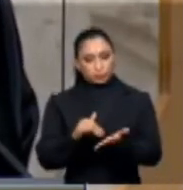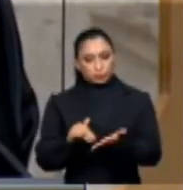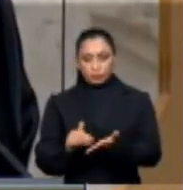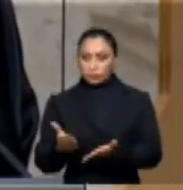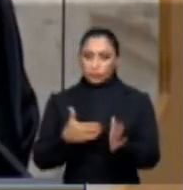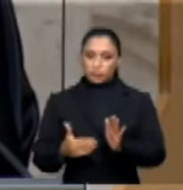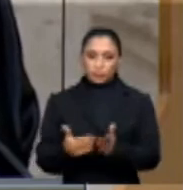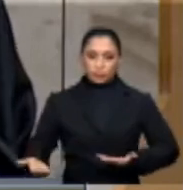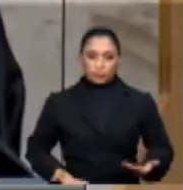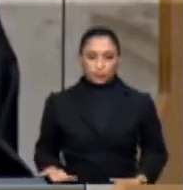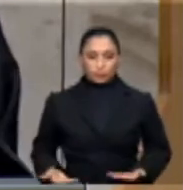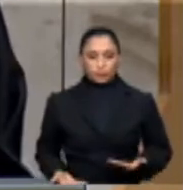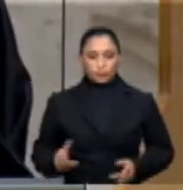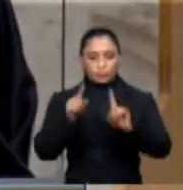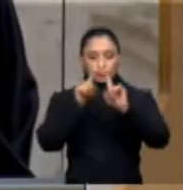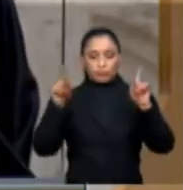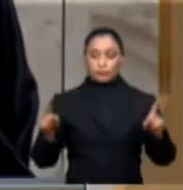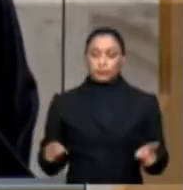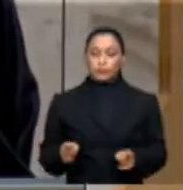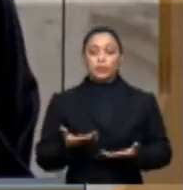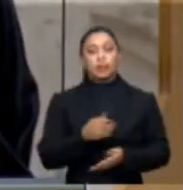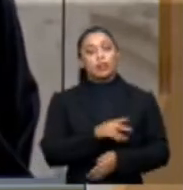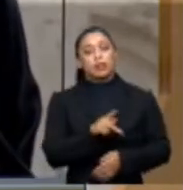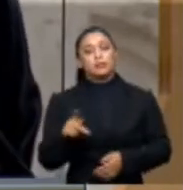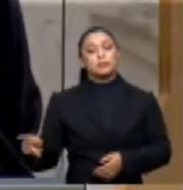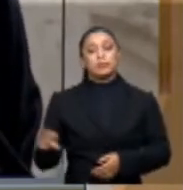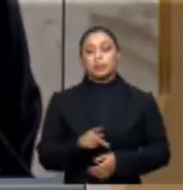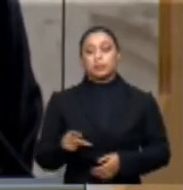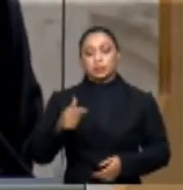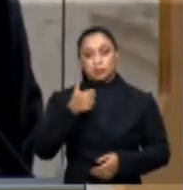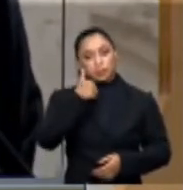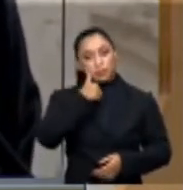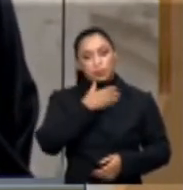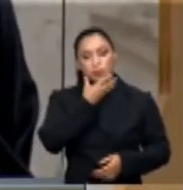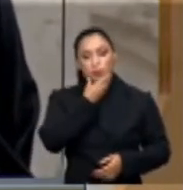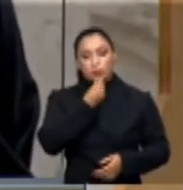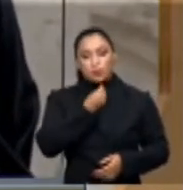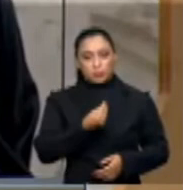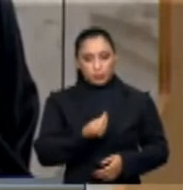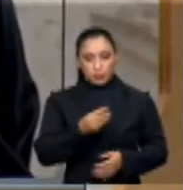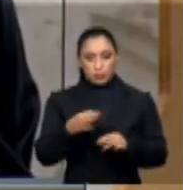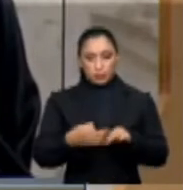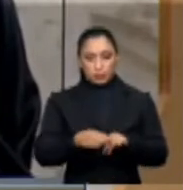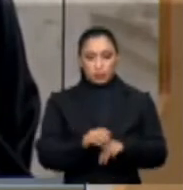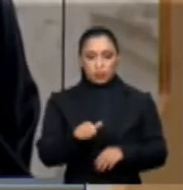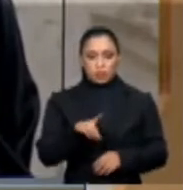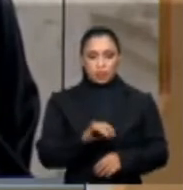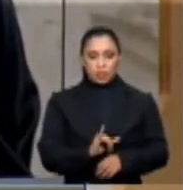os servidores e servidoras. Senhor presidente, senhoras ministras e senhores ministros, na ação direta em